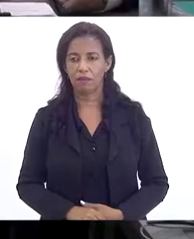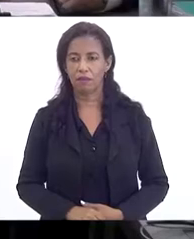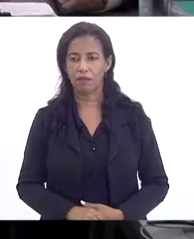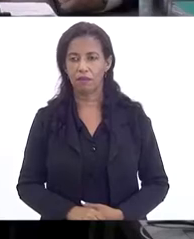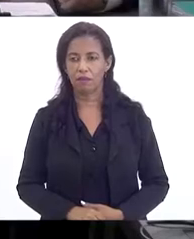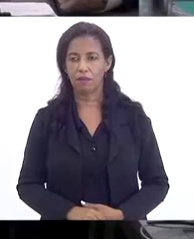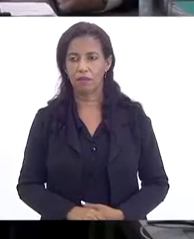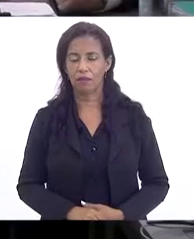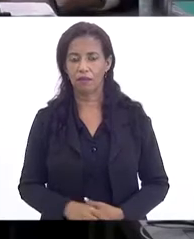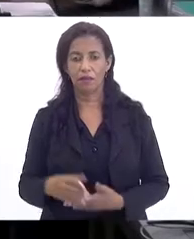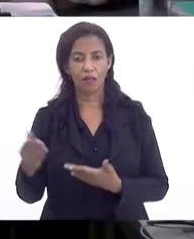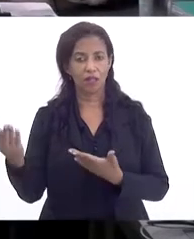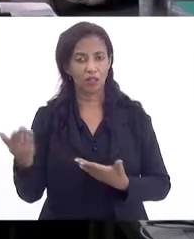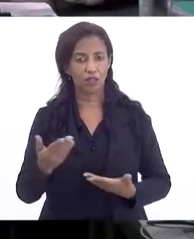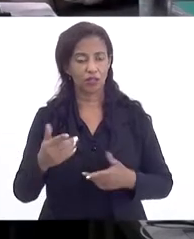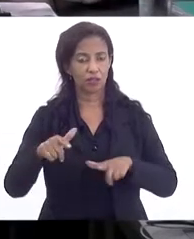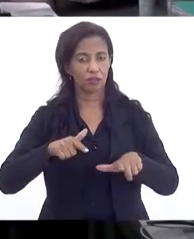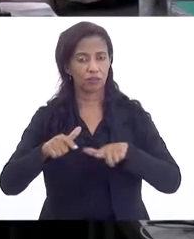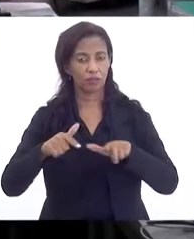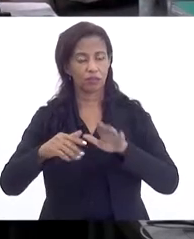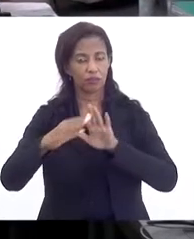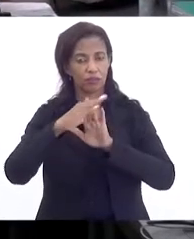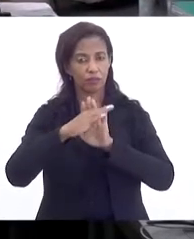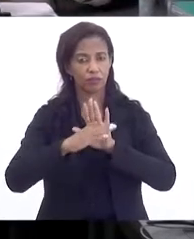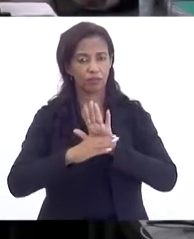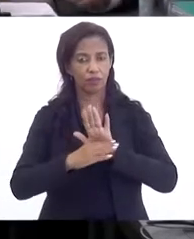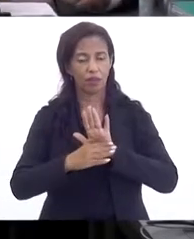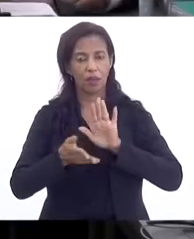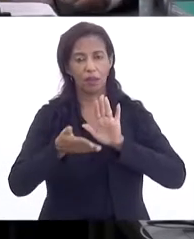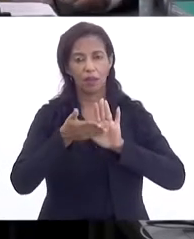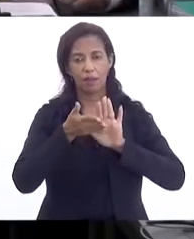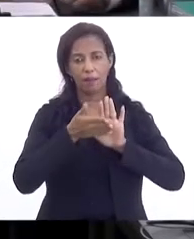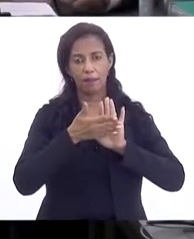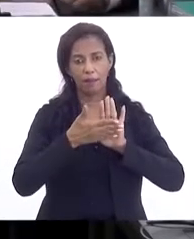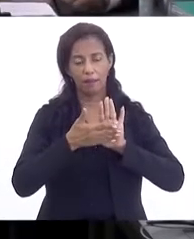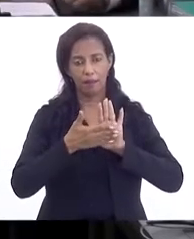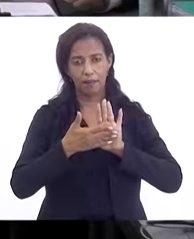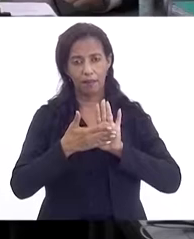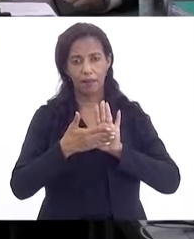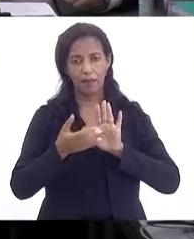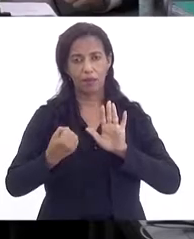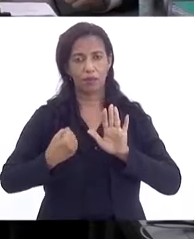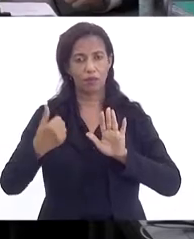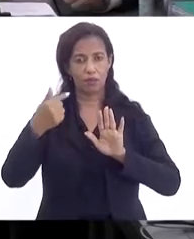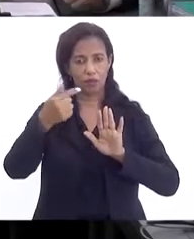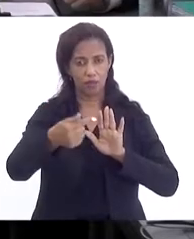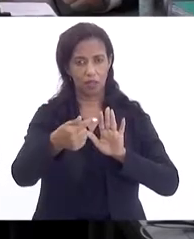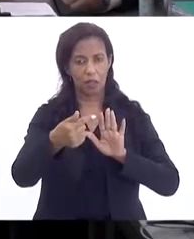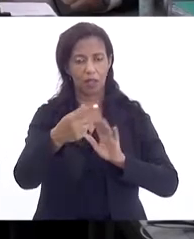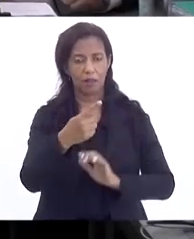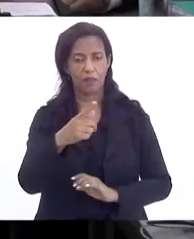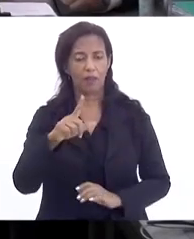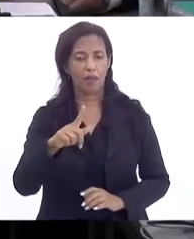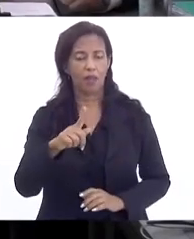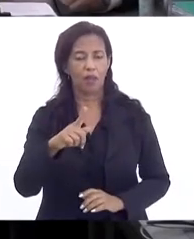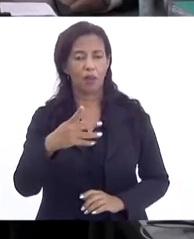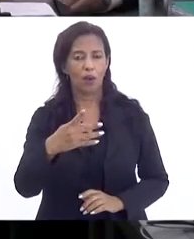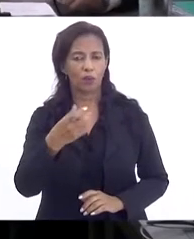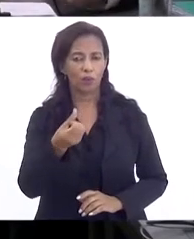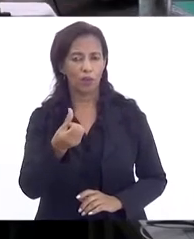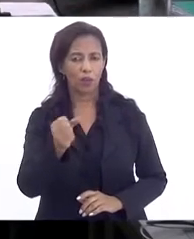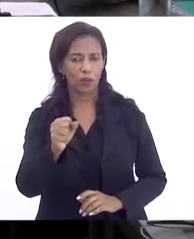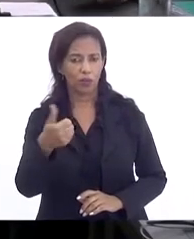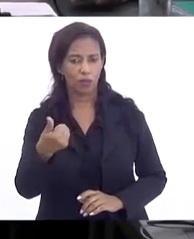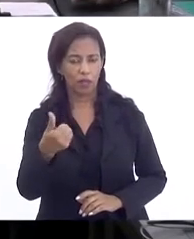Assim, chamando os trabalhos à ordem, o parecer do número 7, que é o projeto de lei 4686-2021,